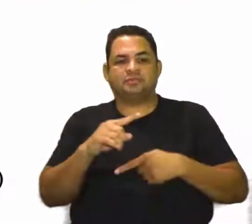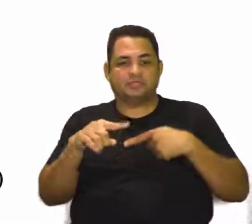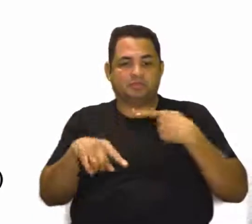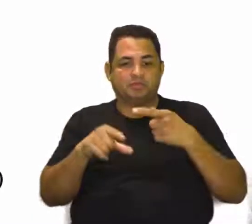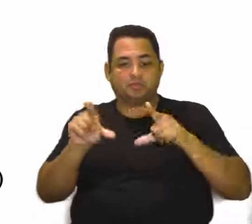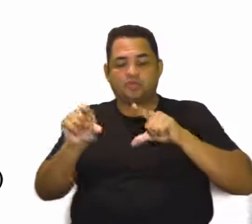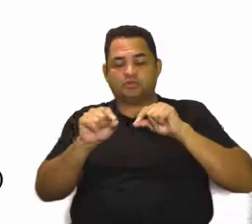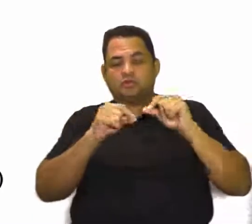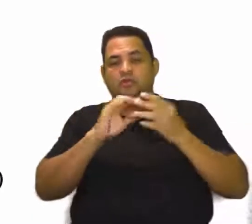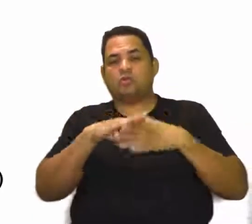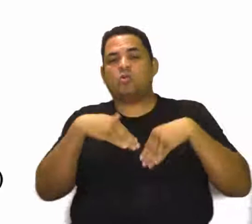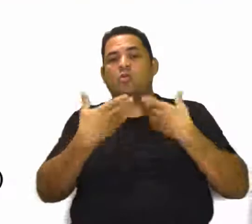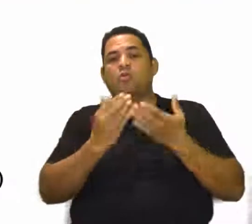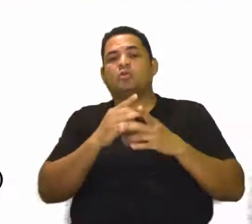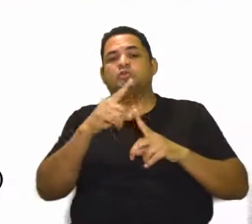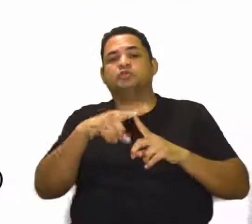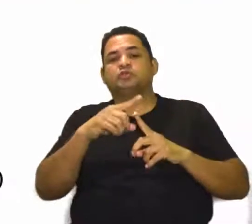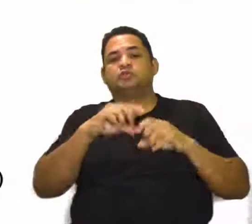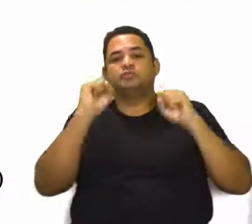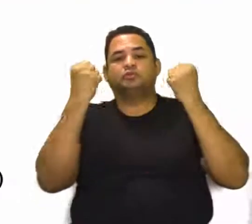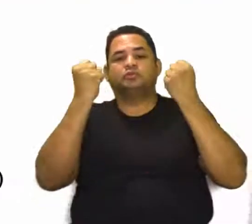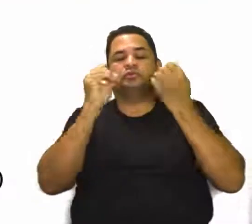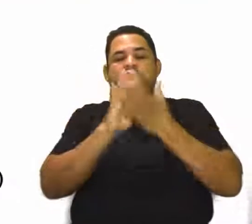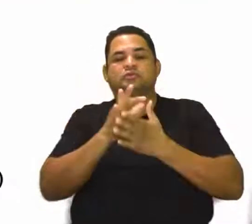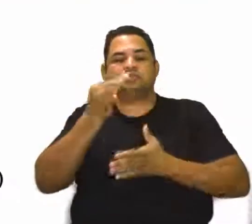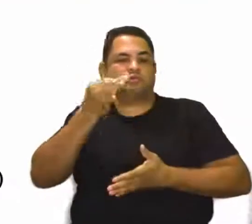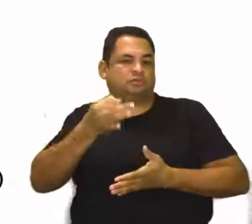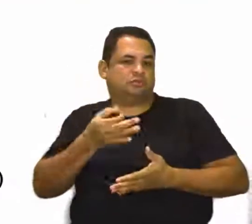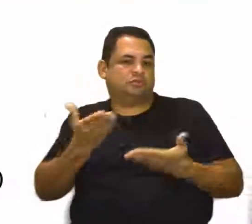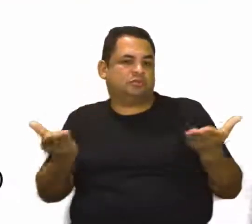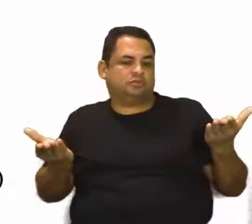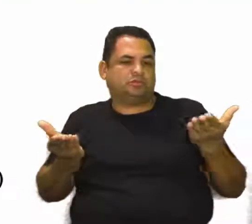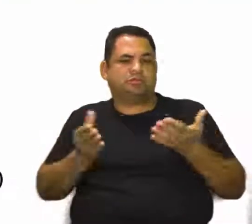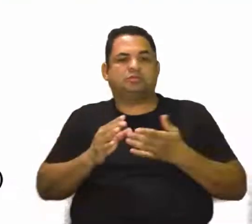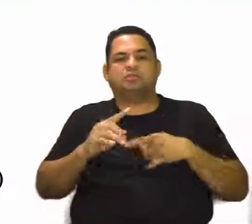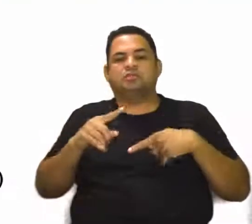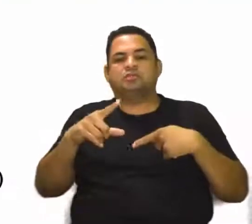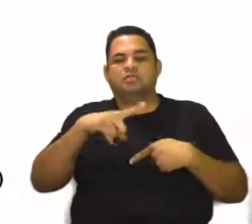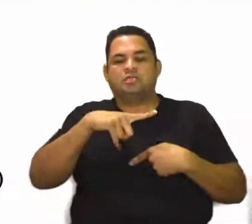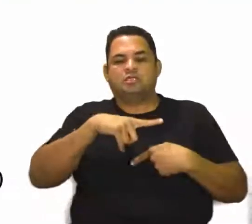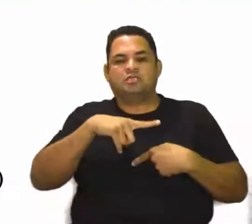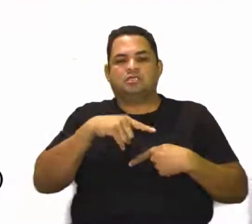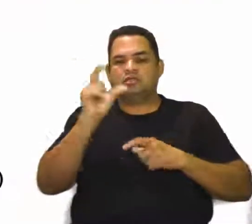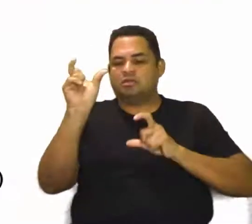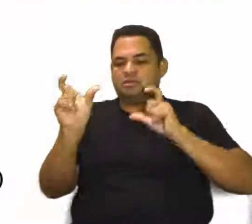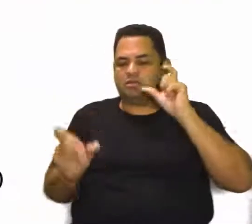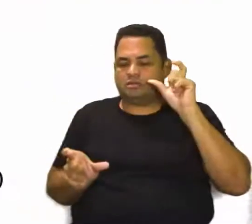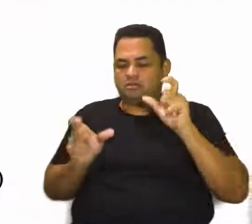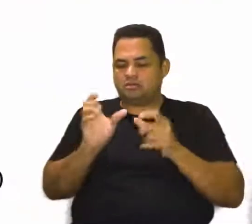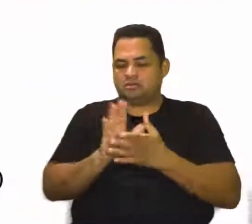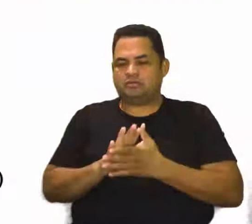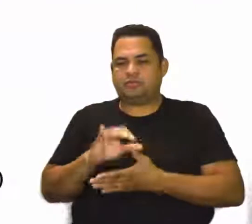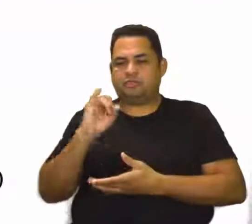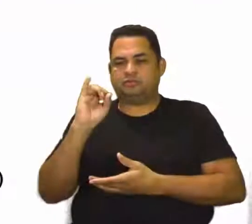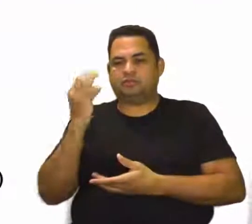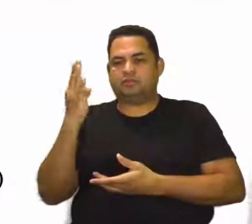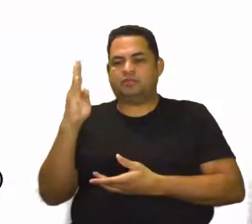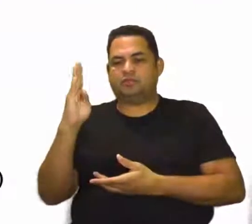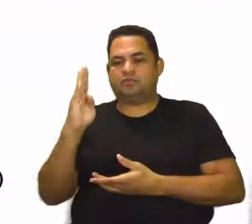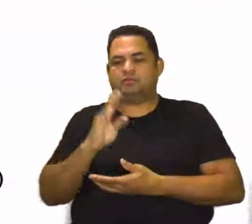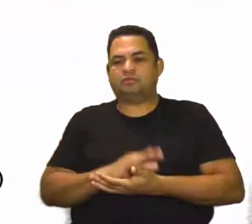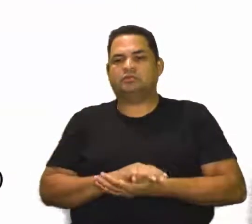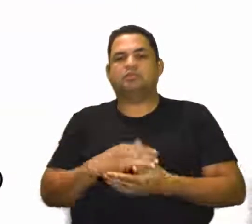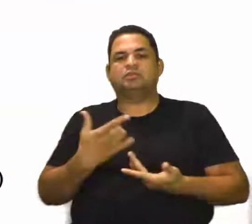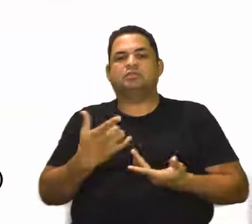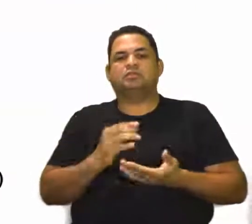escolher o tipo de atividade física que eu quero. Por quê? Porque eu tenho uma individualidade biológica. Lembra lá dos princípios?